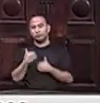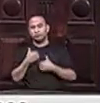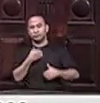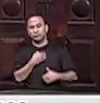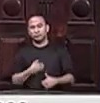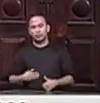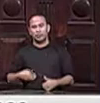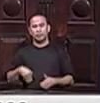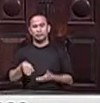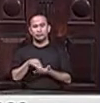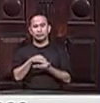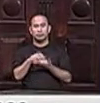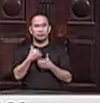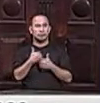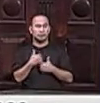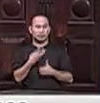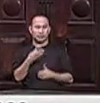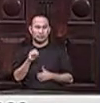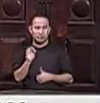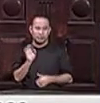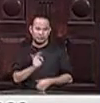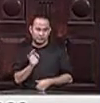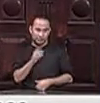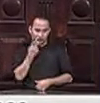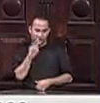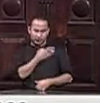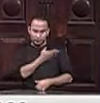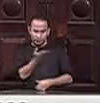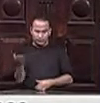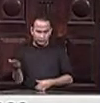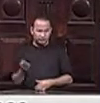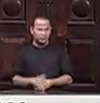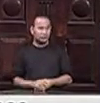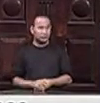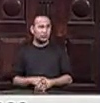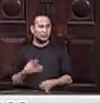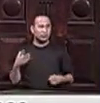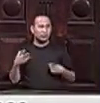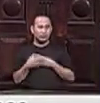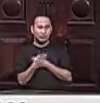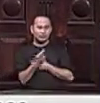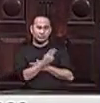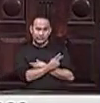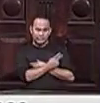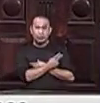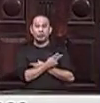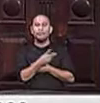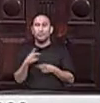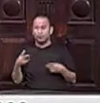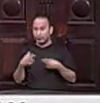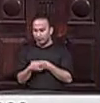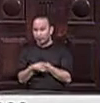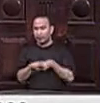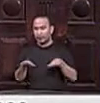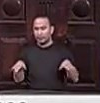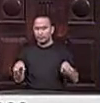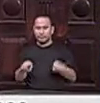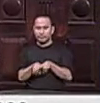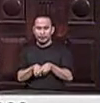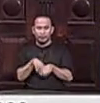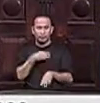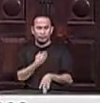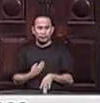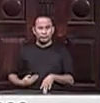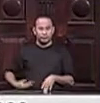e subsecretários, em 30%. Dizendo a vocês, cortaram deles, vou cortar do nosso também. O governo para